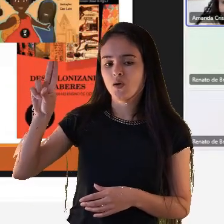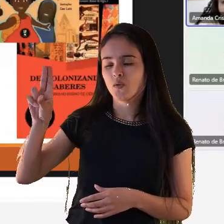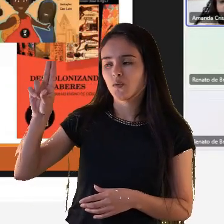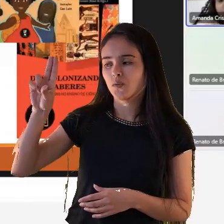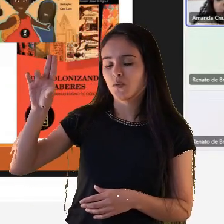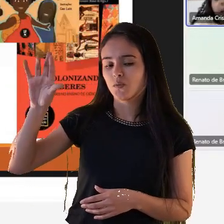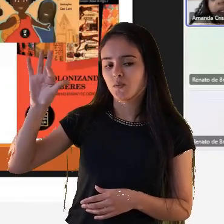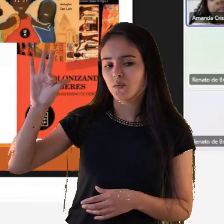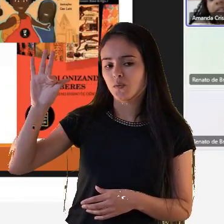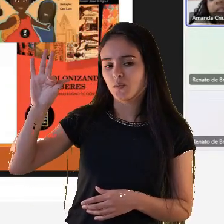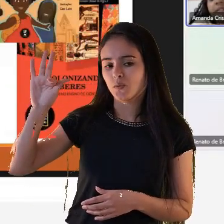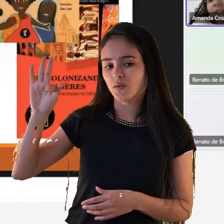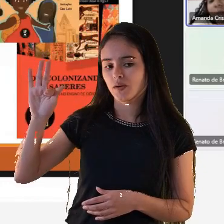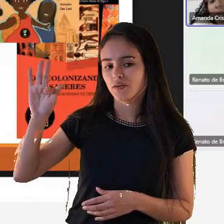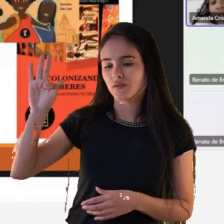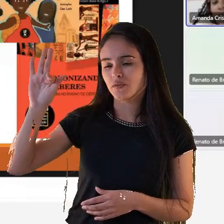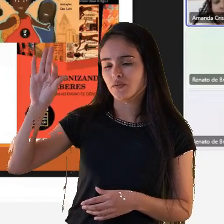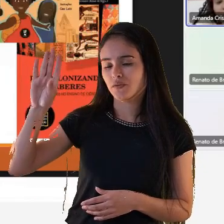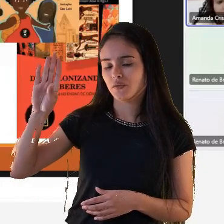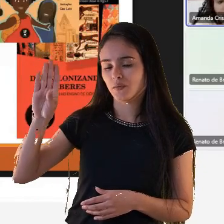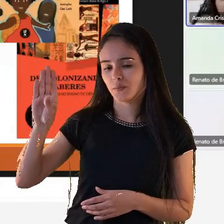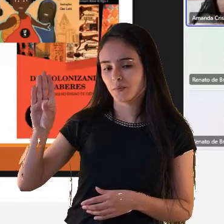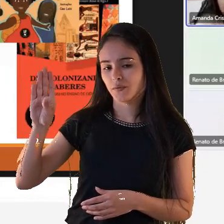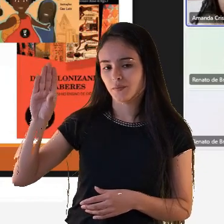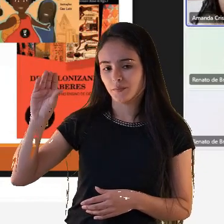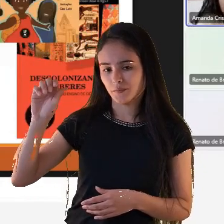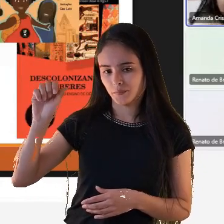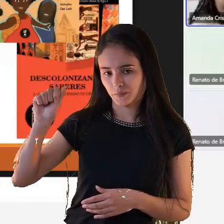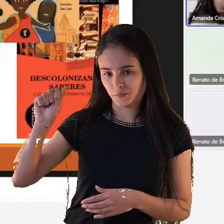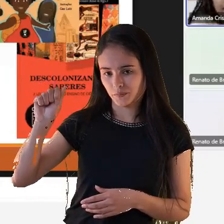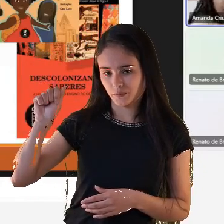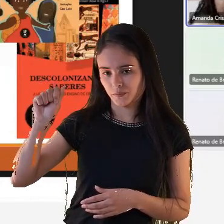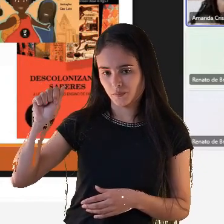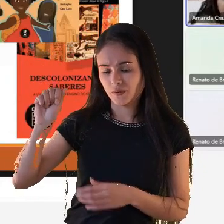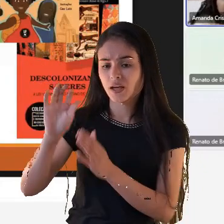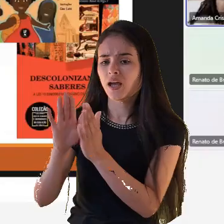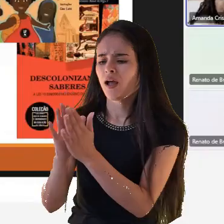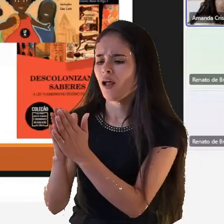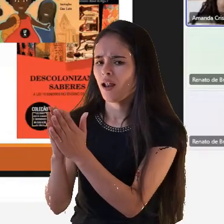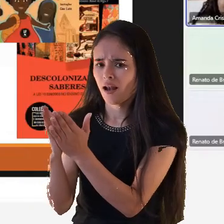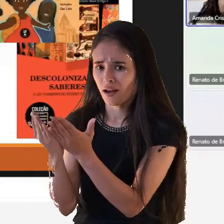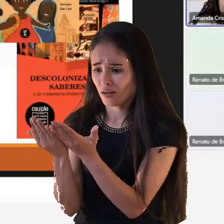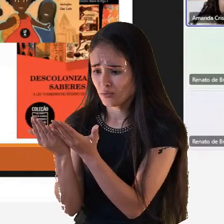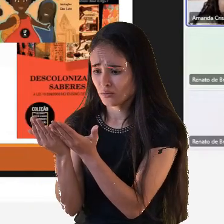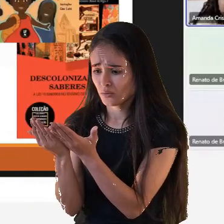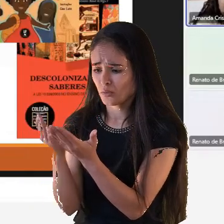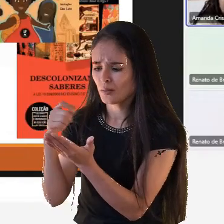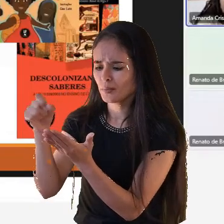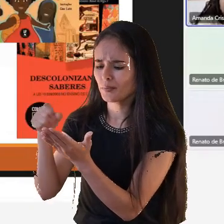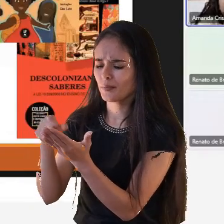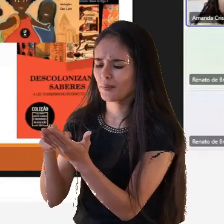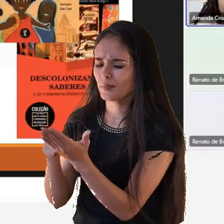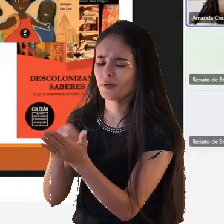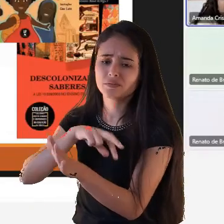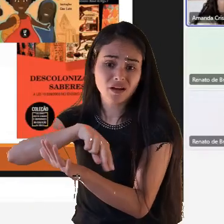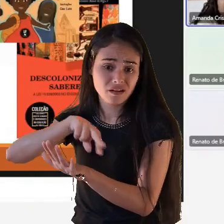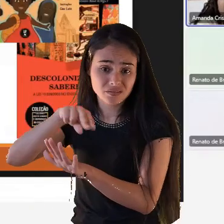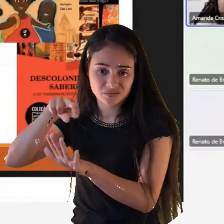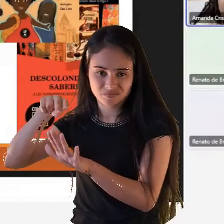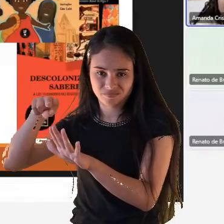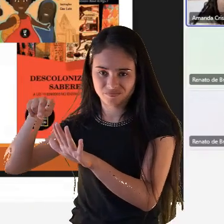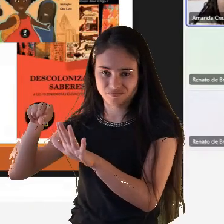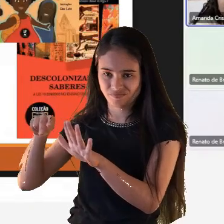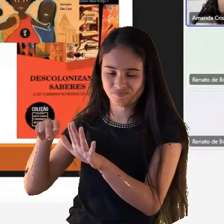obras muito legais que estão na escola, né, estão nos PNLDs da vida, que é